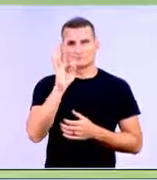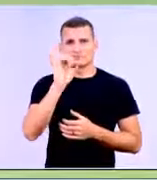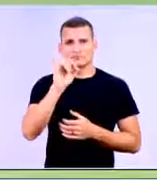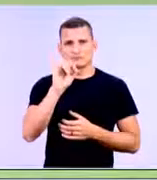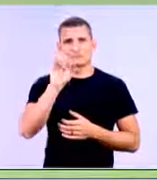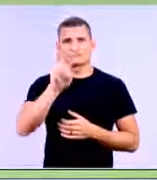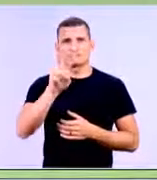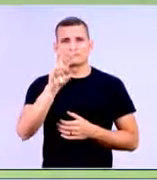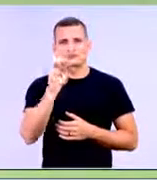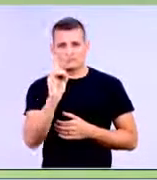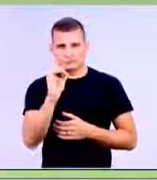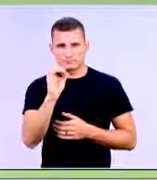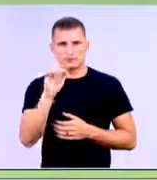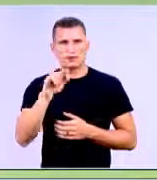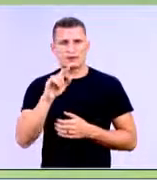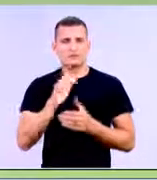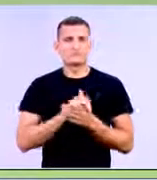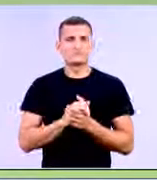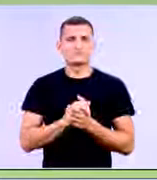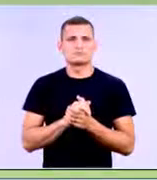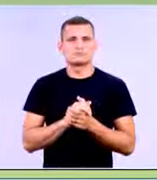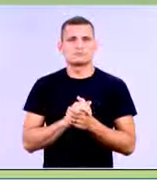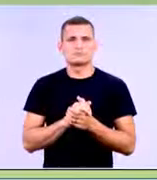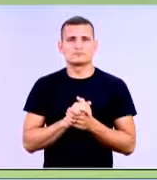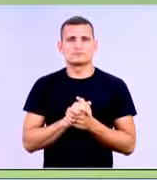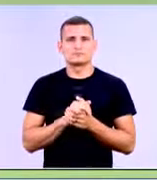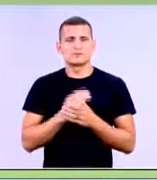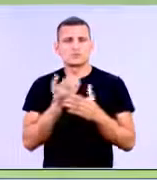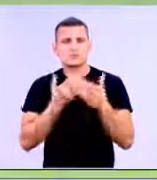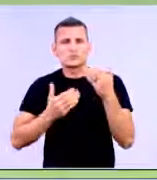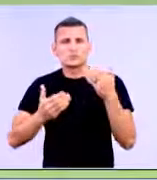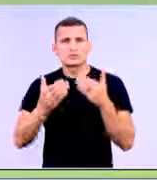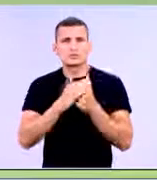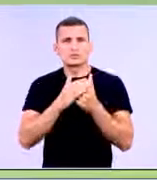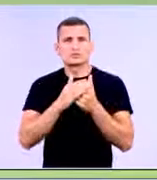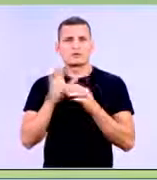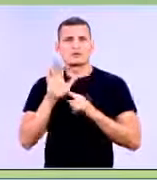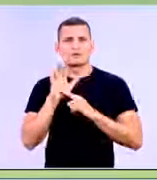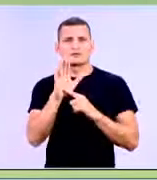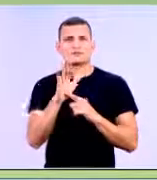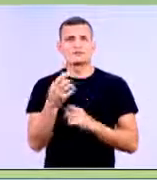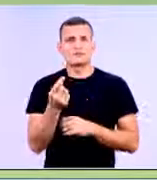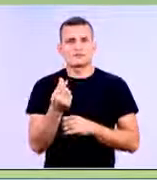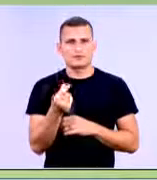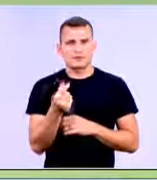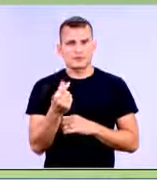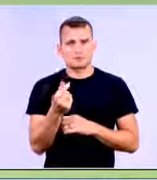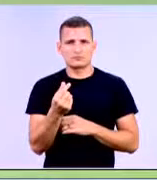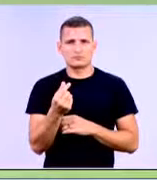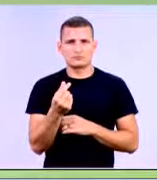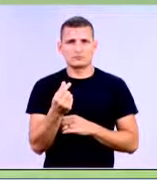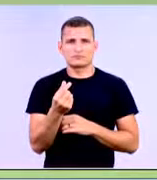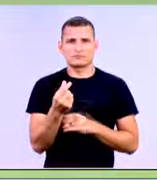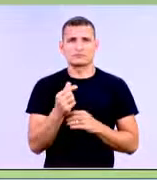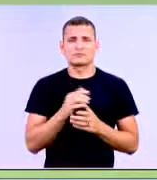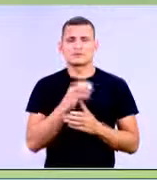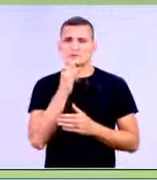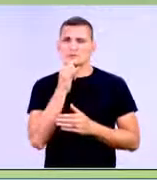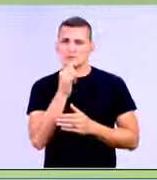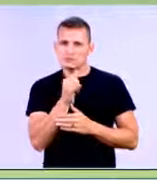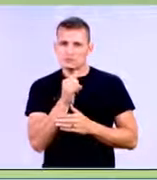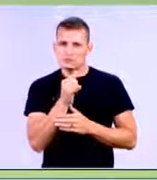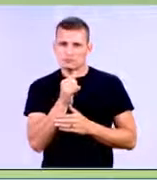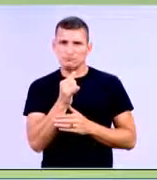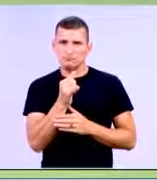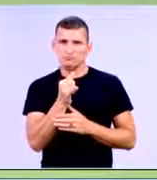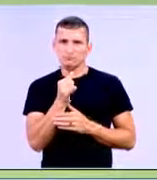Ativo é tudo que representa valor para a organização. Caso violado, poderá